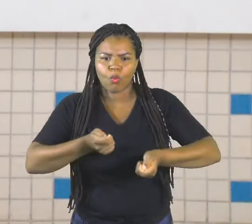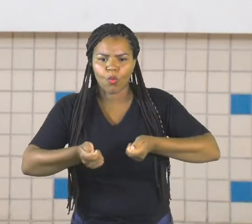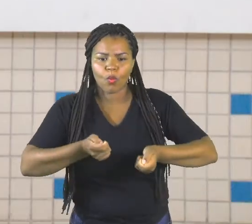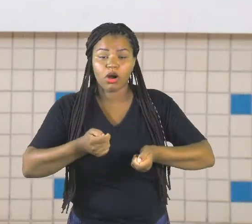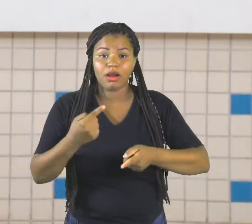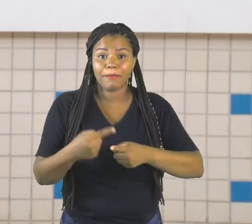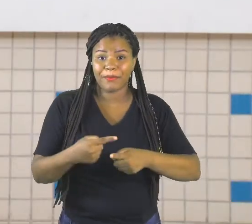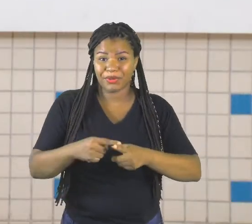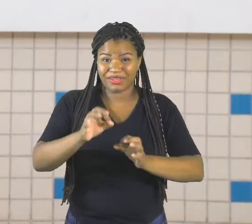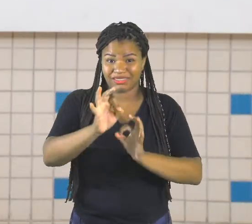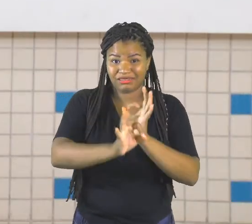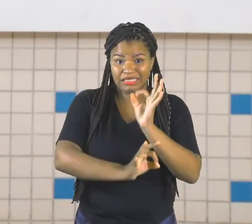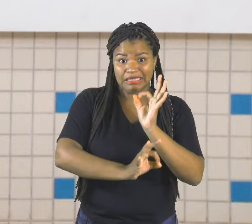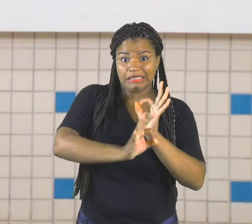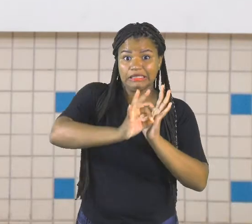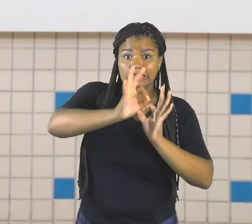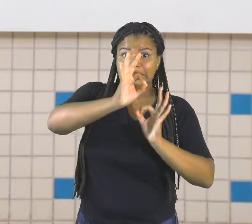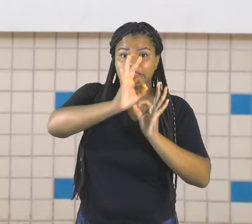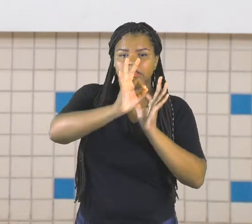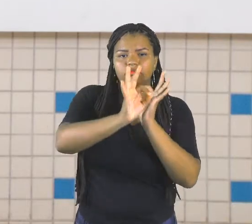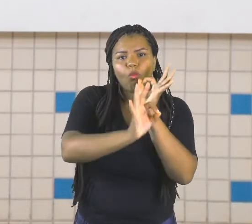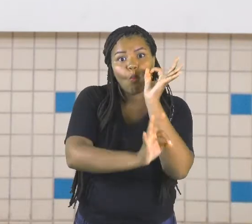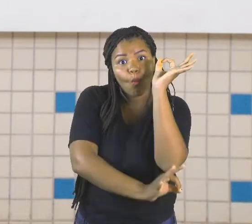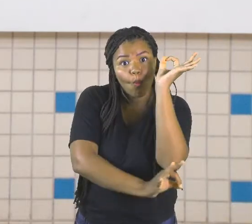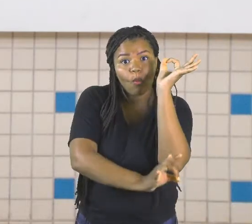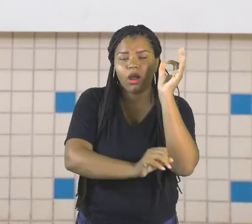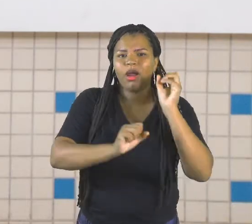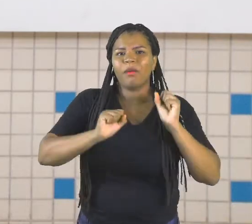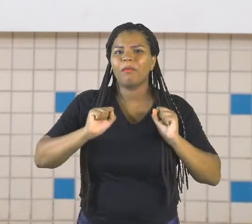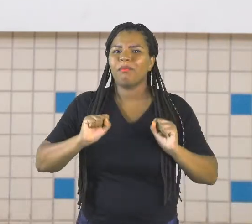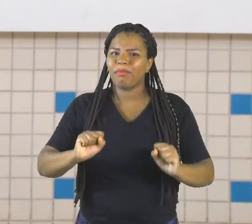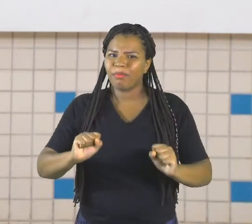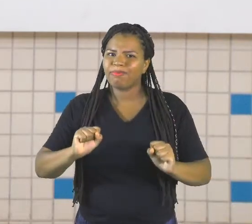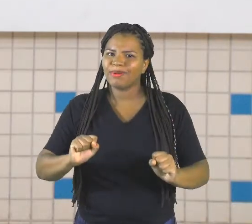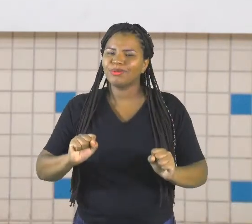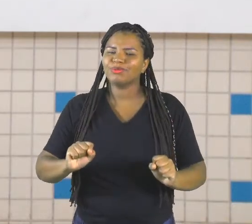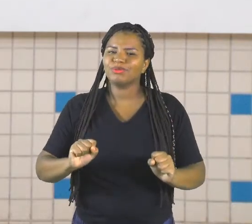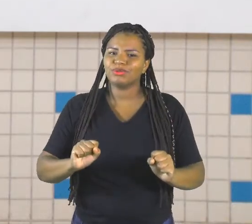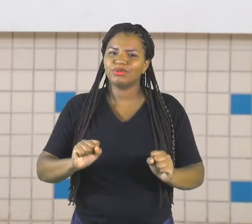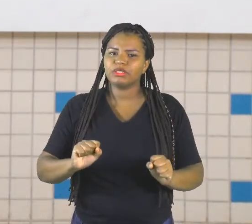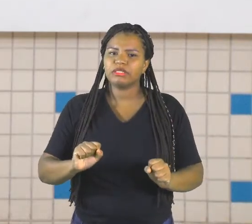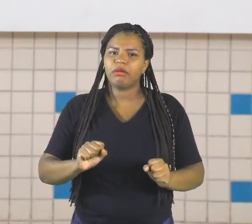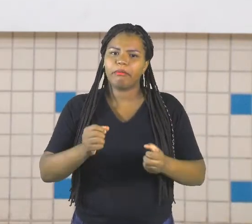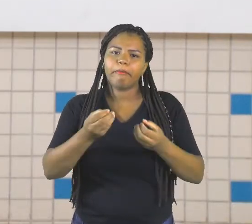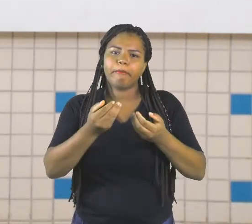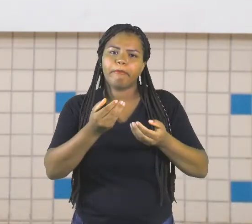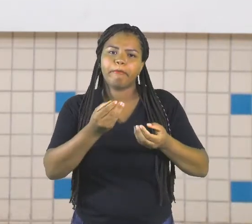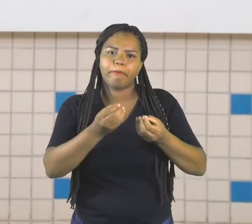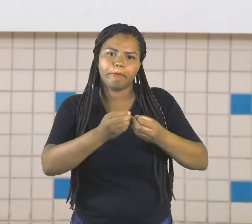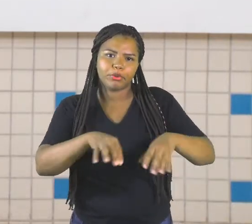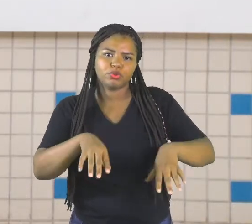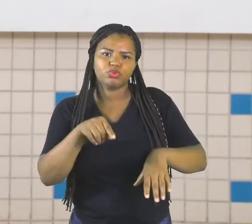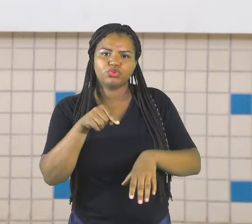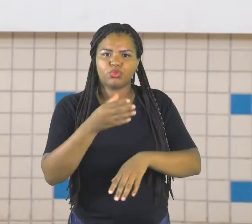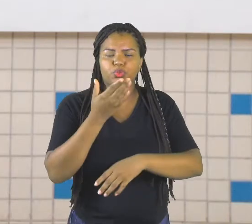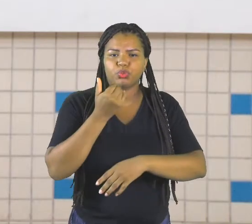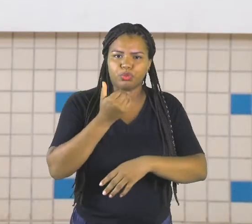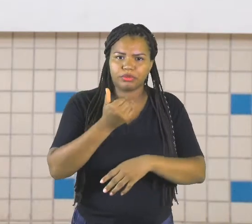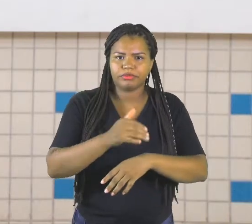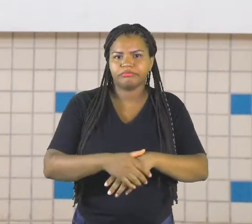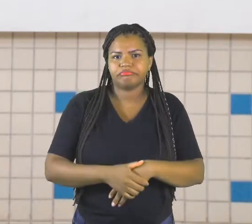se ela está muito alta, muito baixa, pode afetar os alimentos. Então, alguns alimentos com